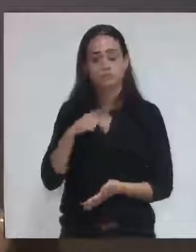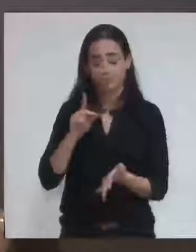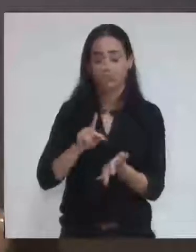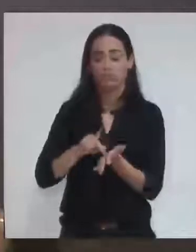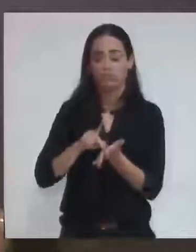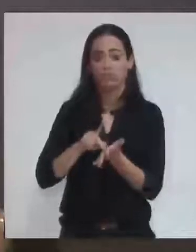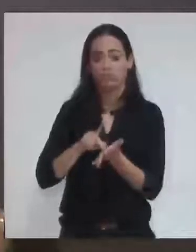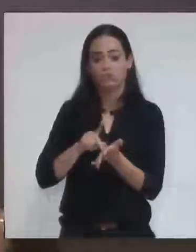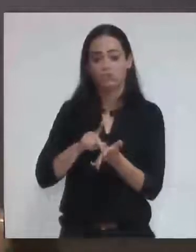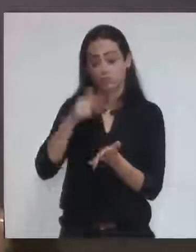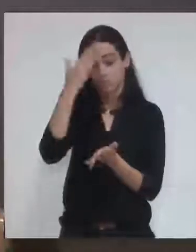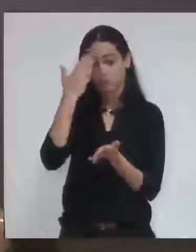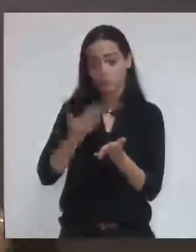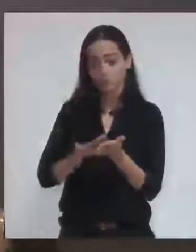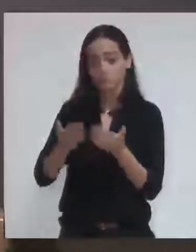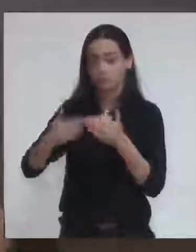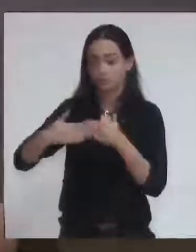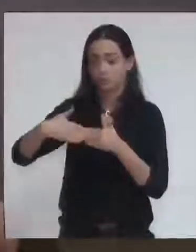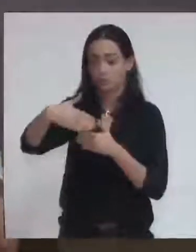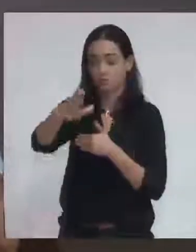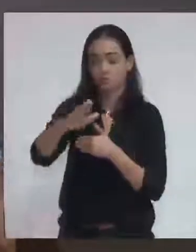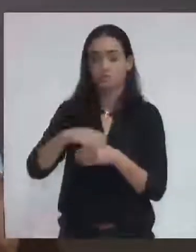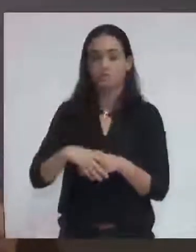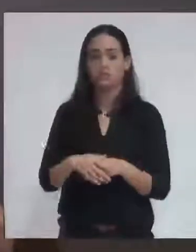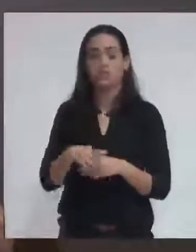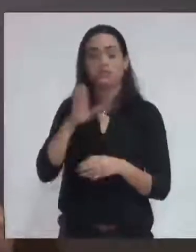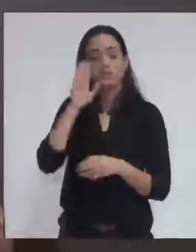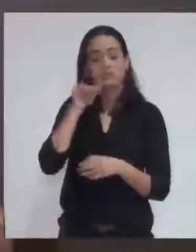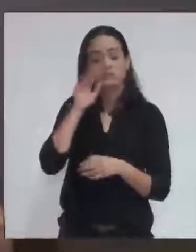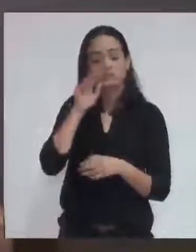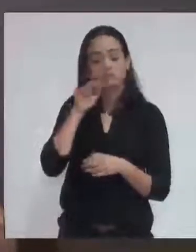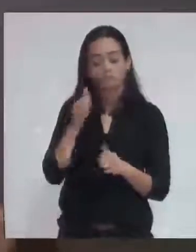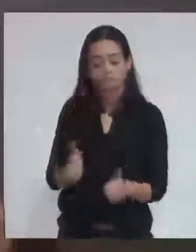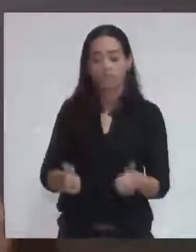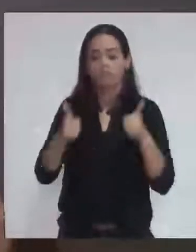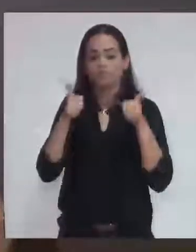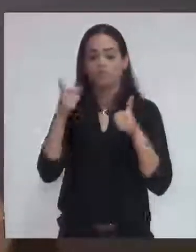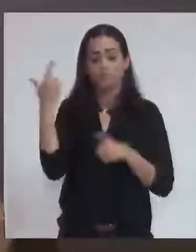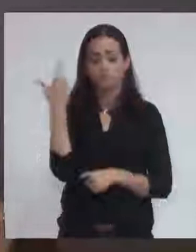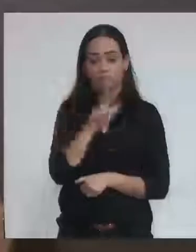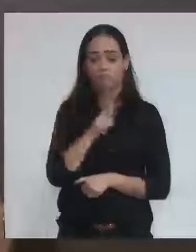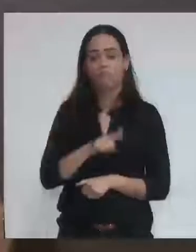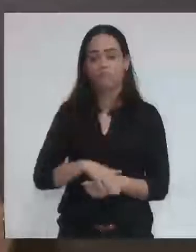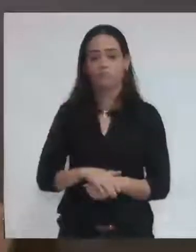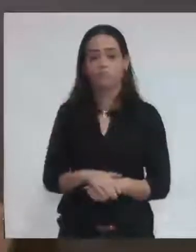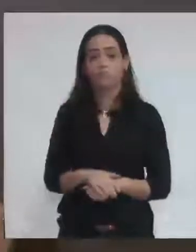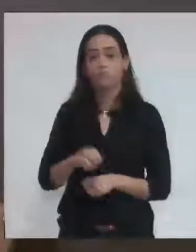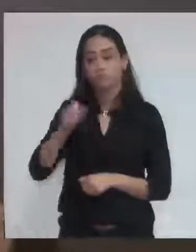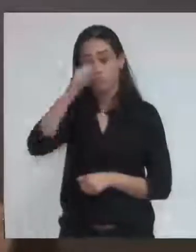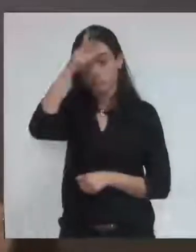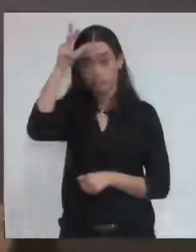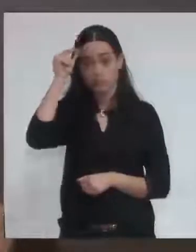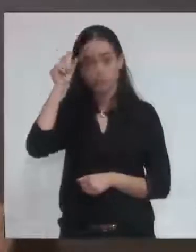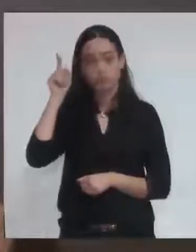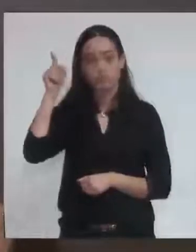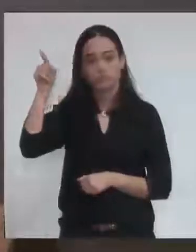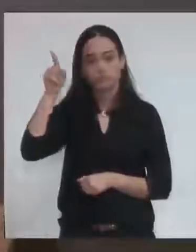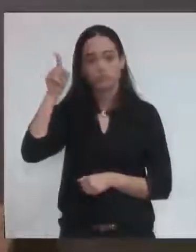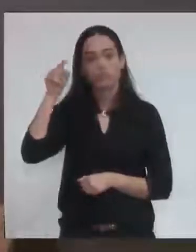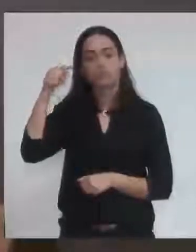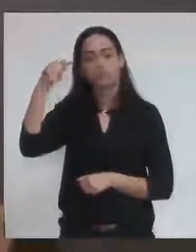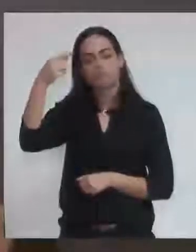com essa vitória que foi conseguida pelos funcionários públicos, fique claro para o prefeito que a gente tome um novo rumo, uma